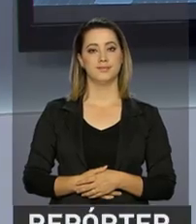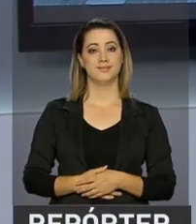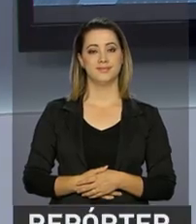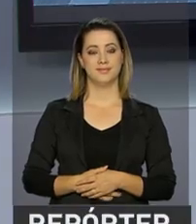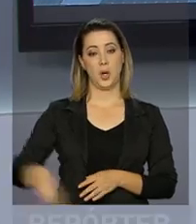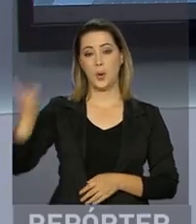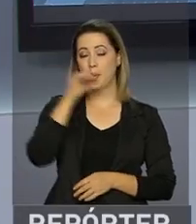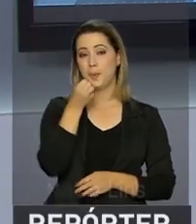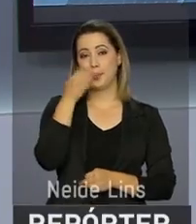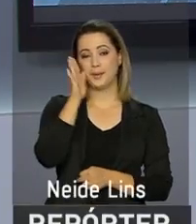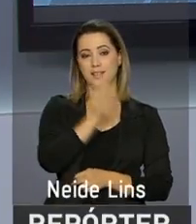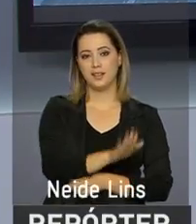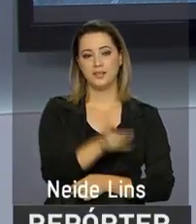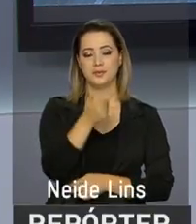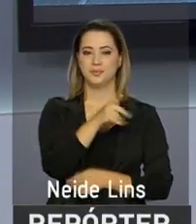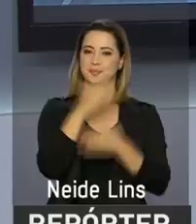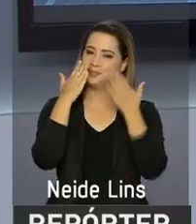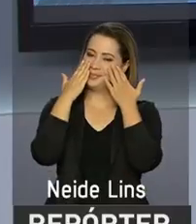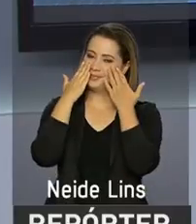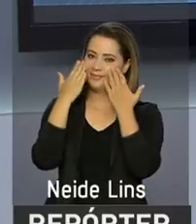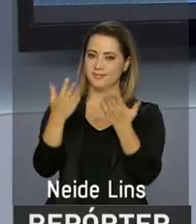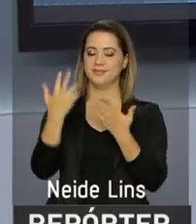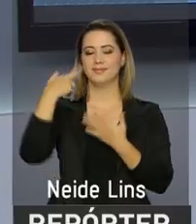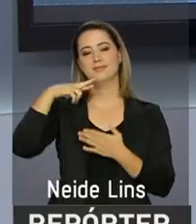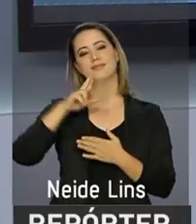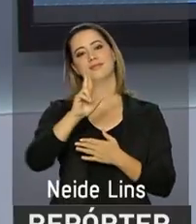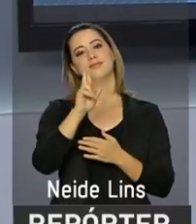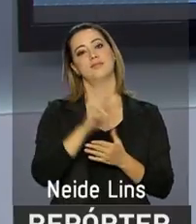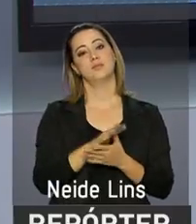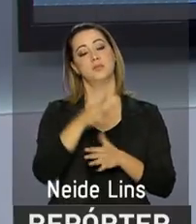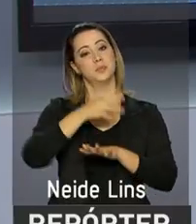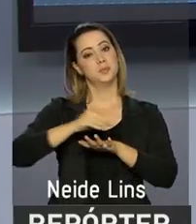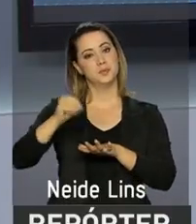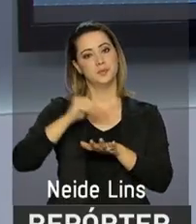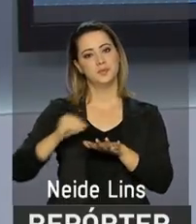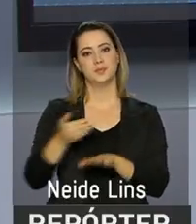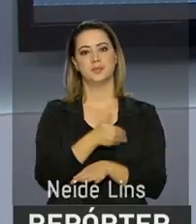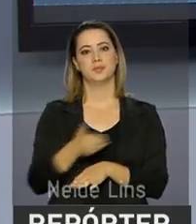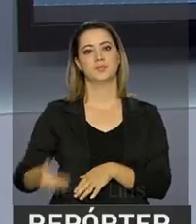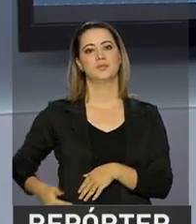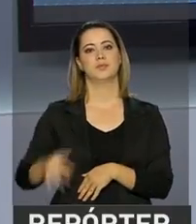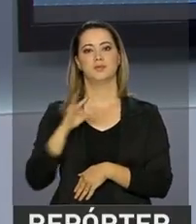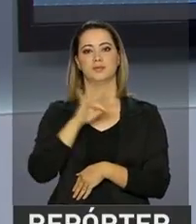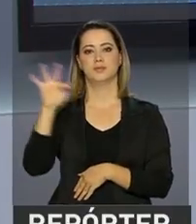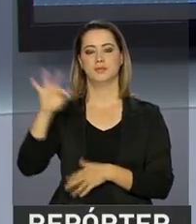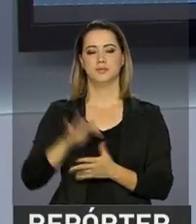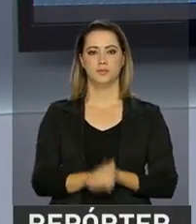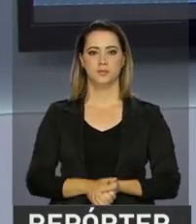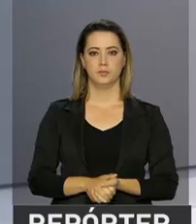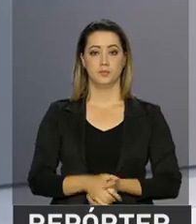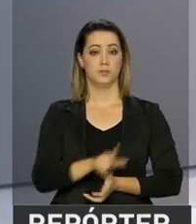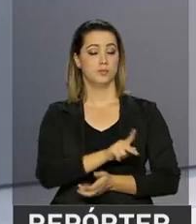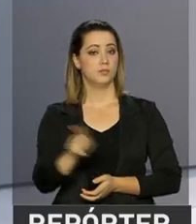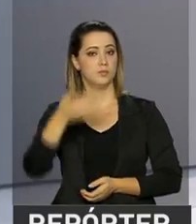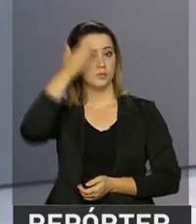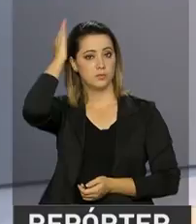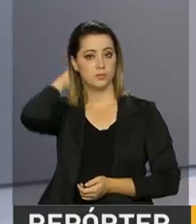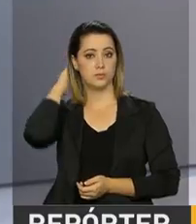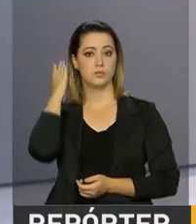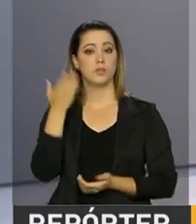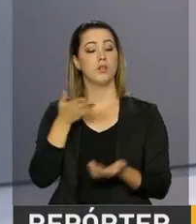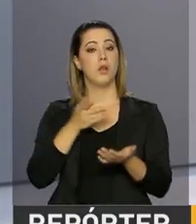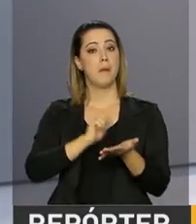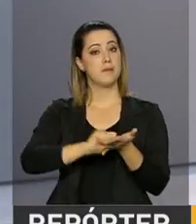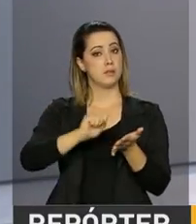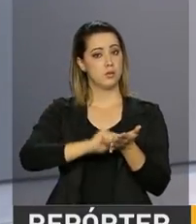Olá, boa tarde. Começa agora mais uma edição do Repórter NBR com as notícias do governo federal. O presidente Michel